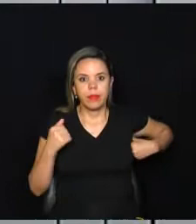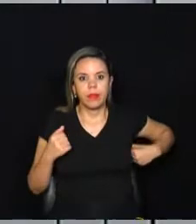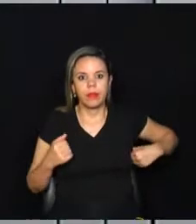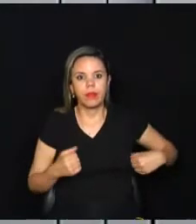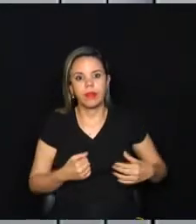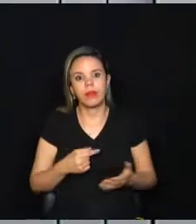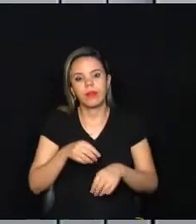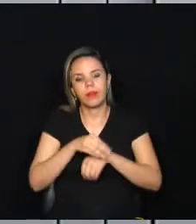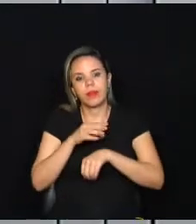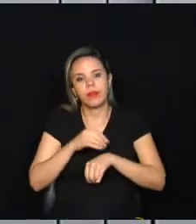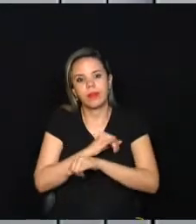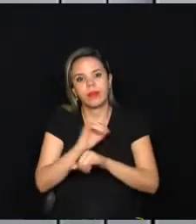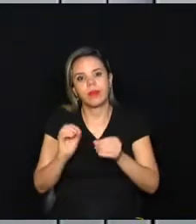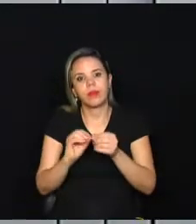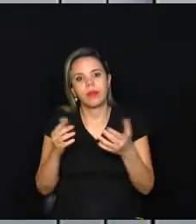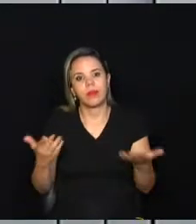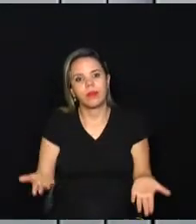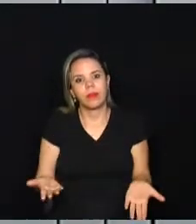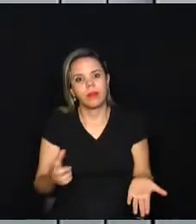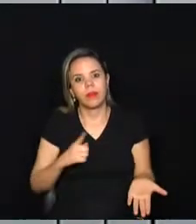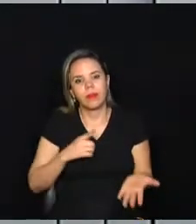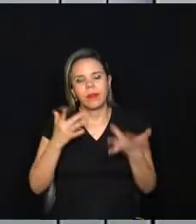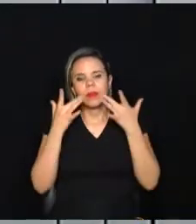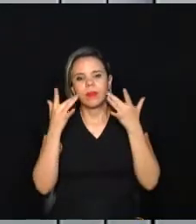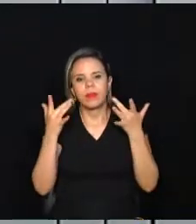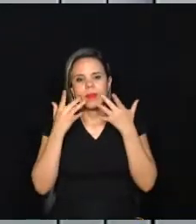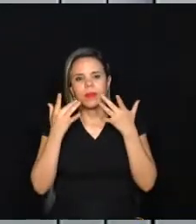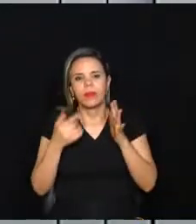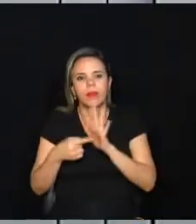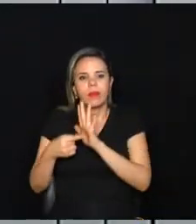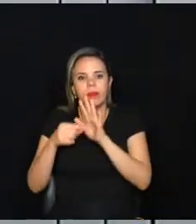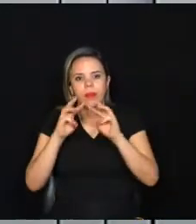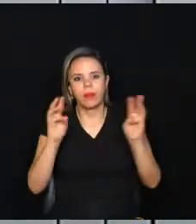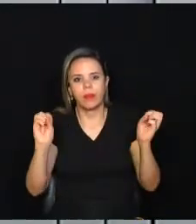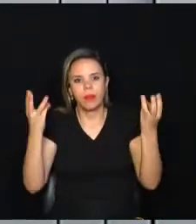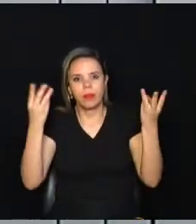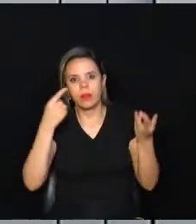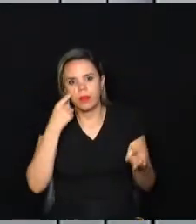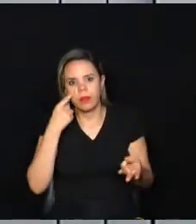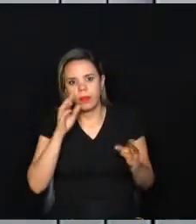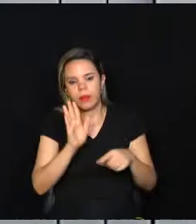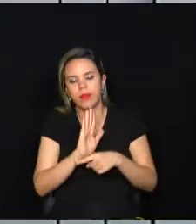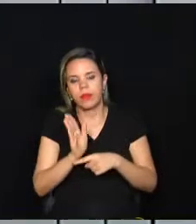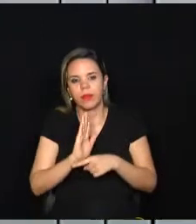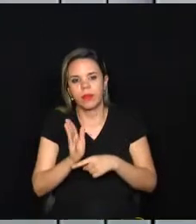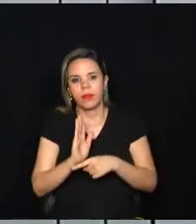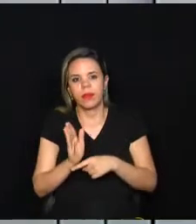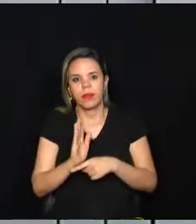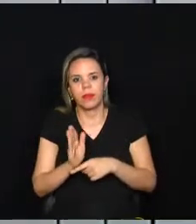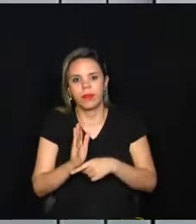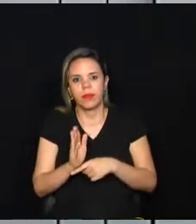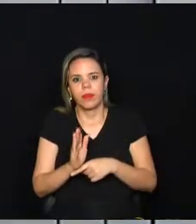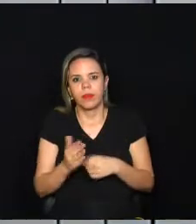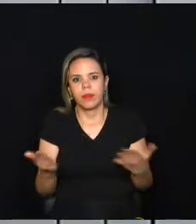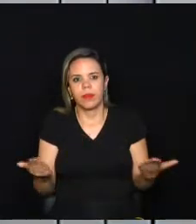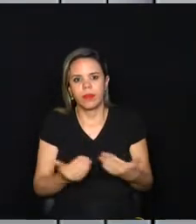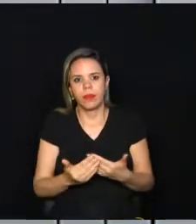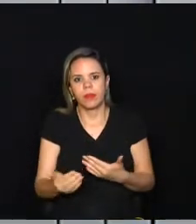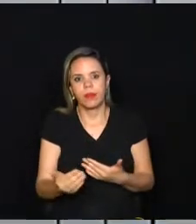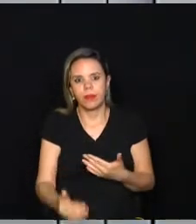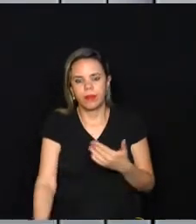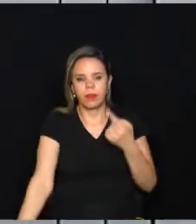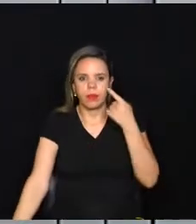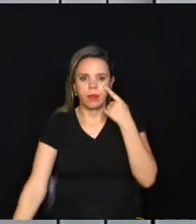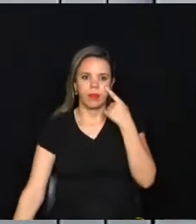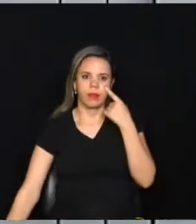as dicas do que fazer. Tem teatro, exposição, show e filmes no cinema. A partir de agora,